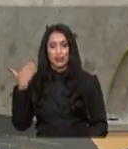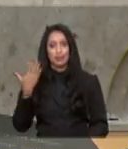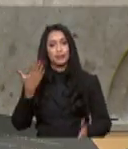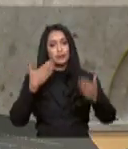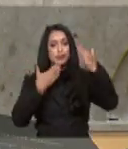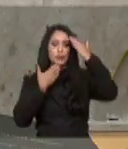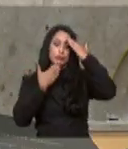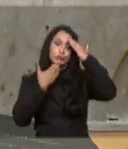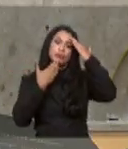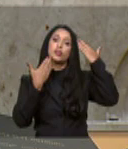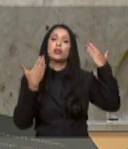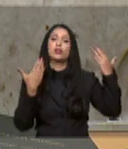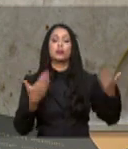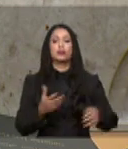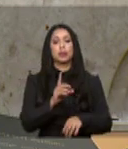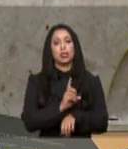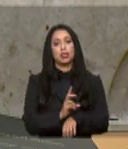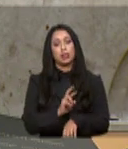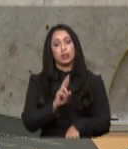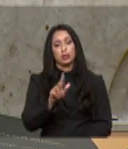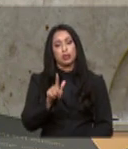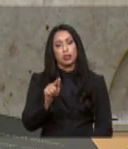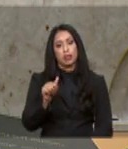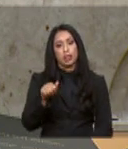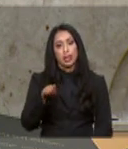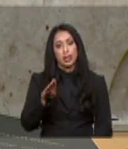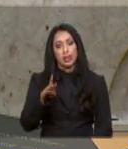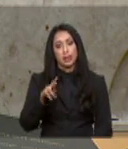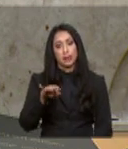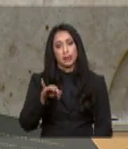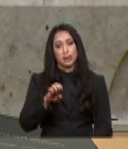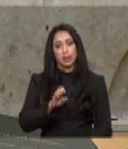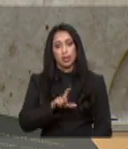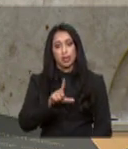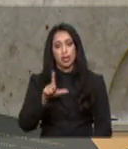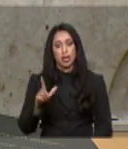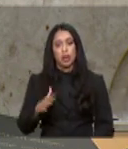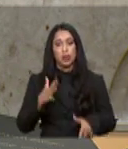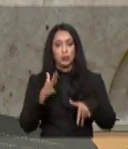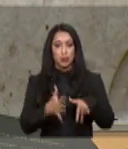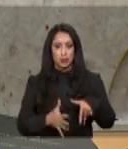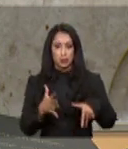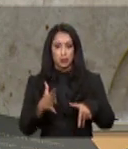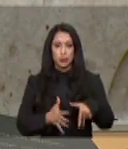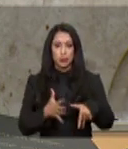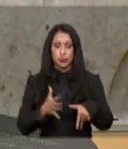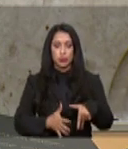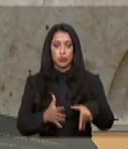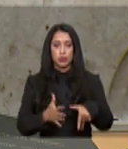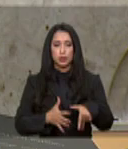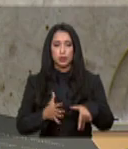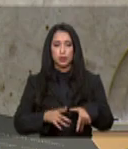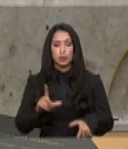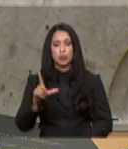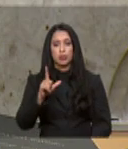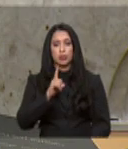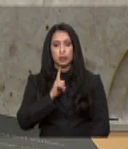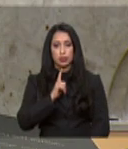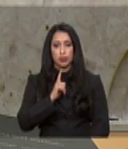Muito obrigado, doutor Gabriel de Carvalho Sampaio, pela sustentação oral que acaba de